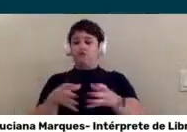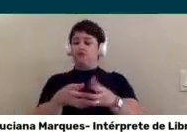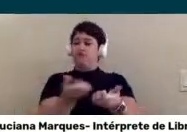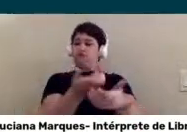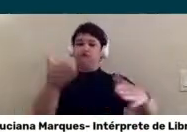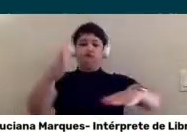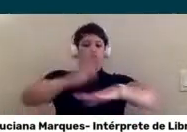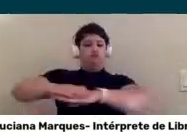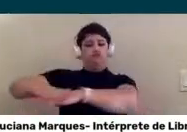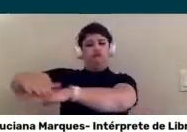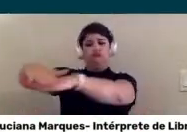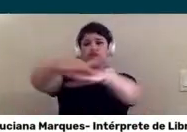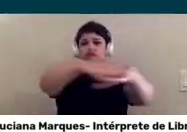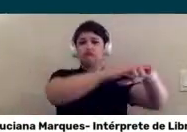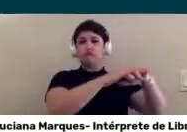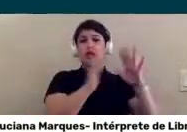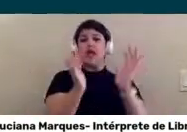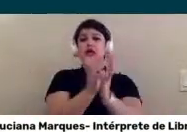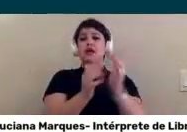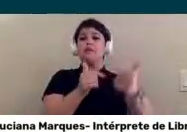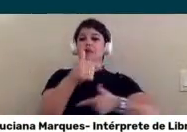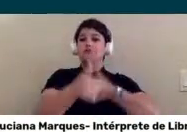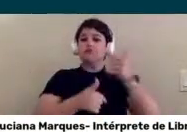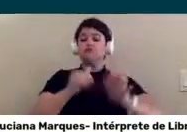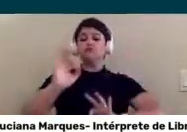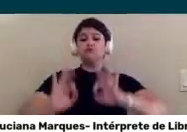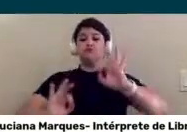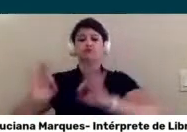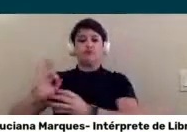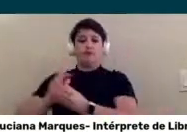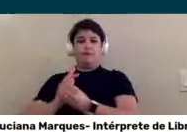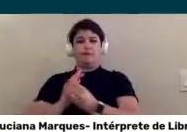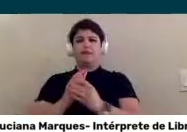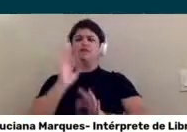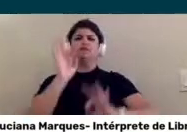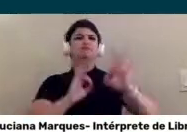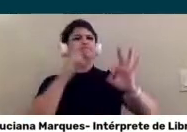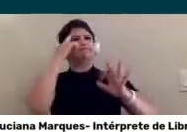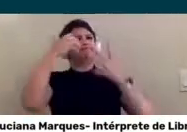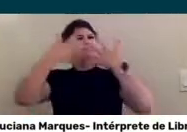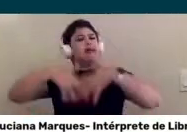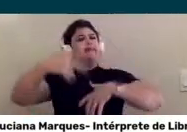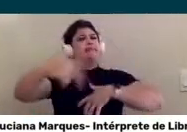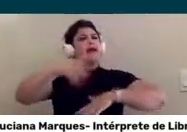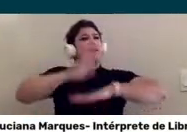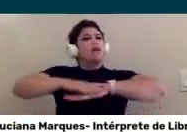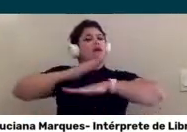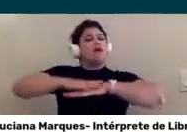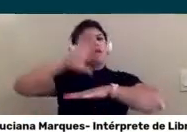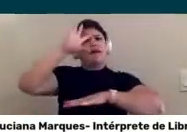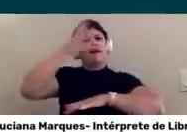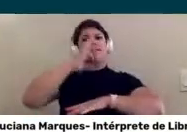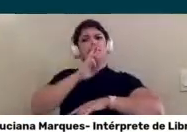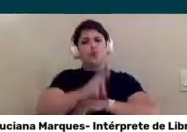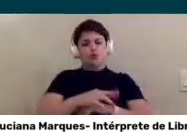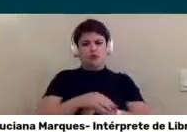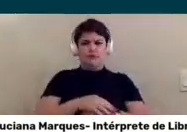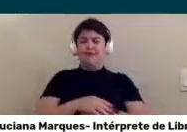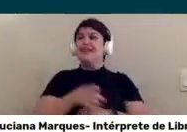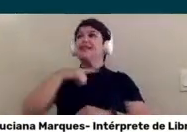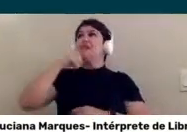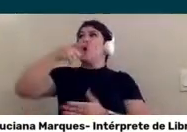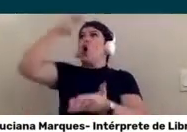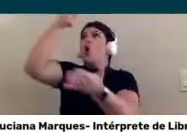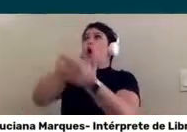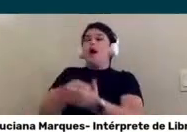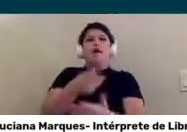que as equipes construíssem, desenhassem, pensassem as suas soluções. Então ninguém seria obrigado a falar,